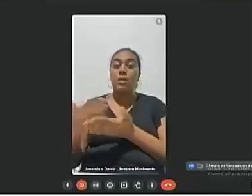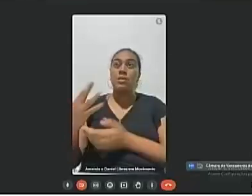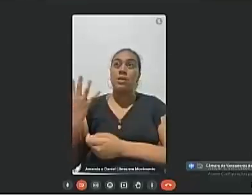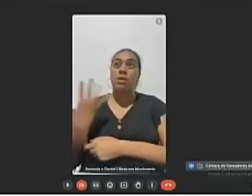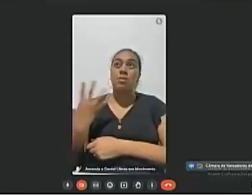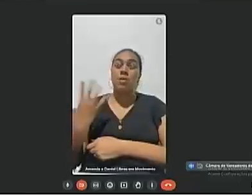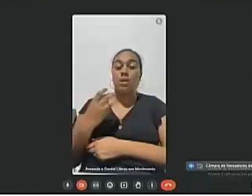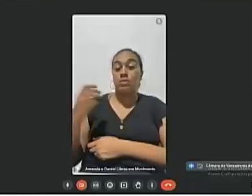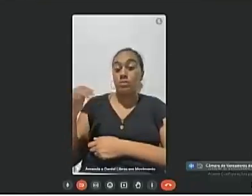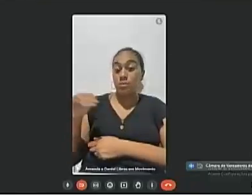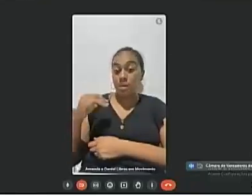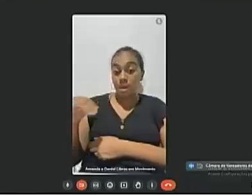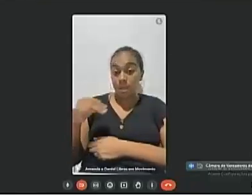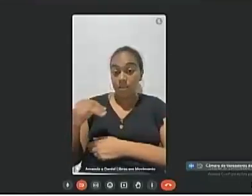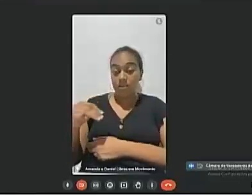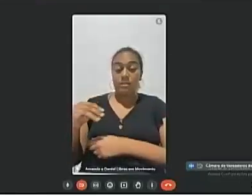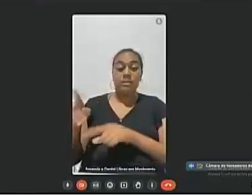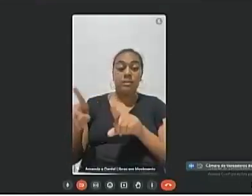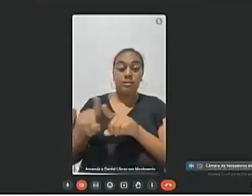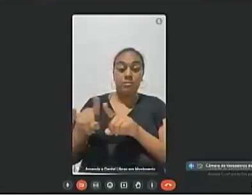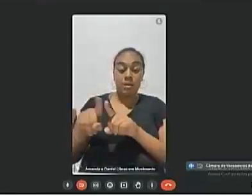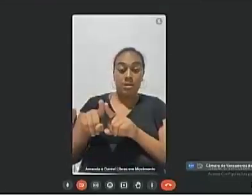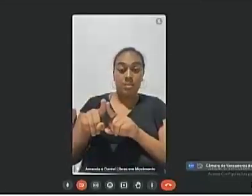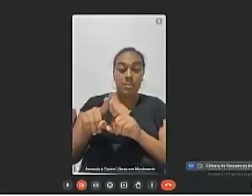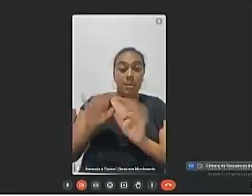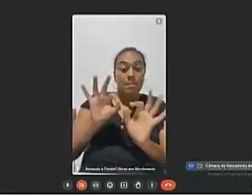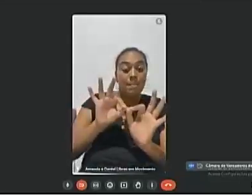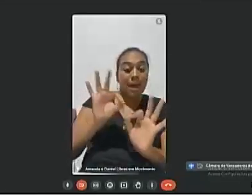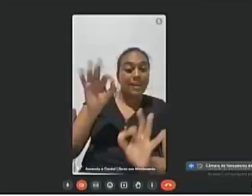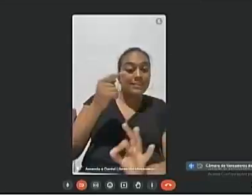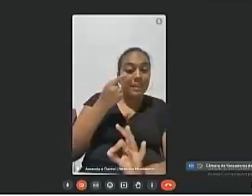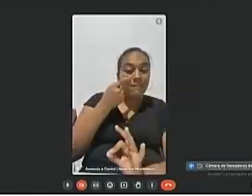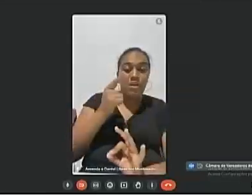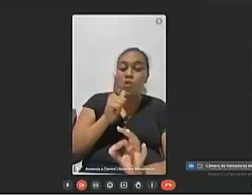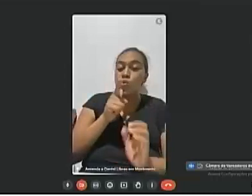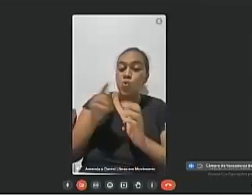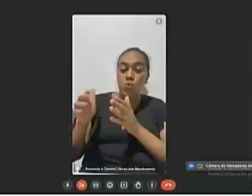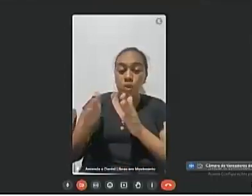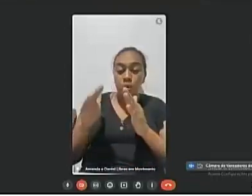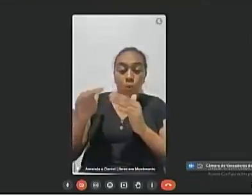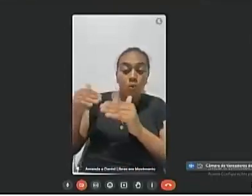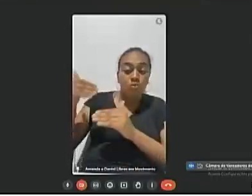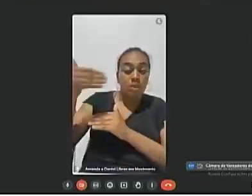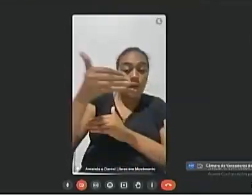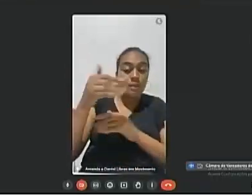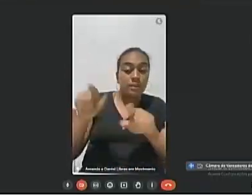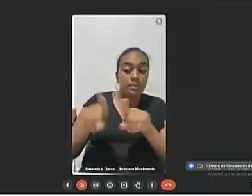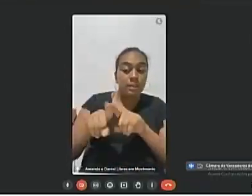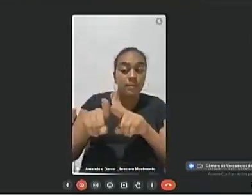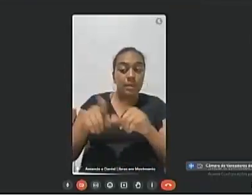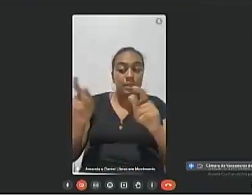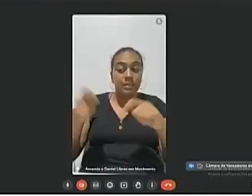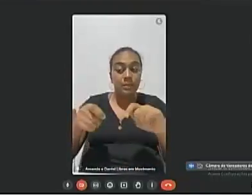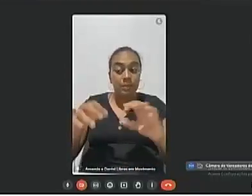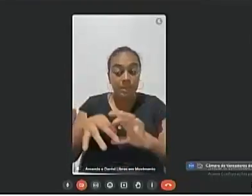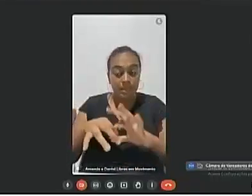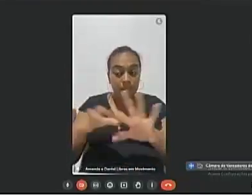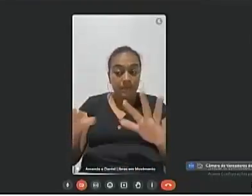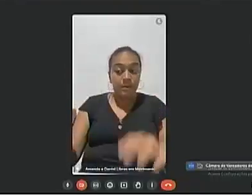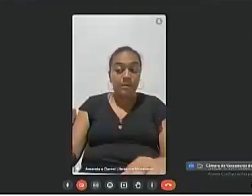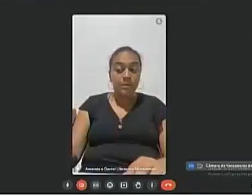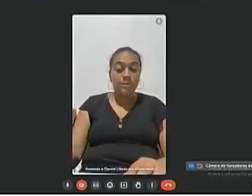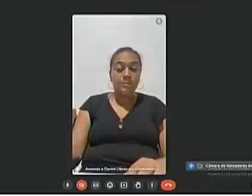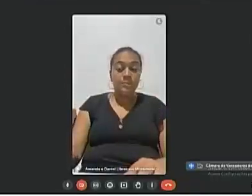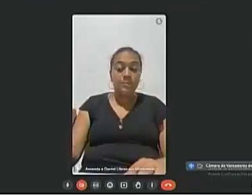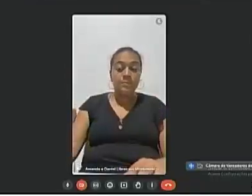metros por cima dessa margem direita do rio ali, sairia do outro lado também, liberando a passagem dela